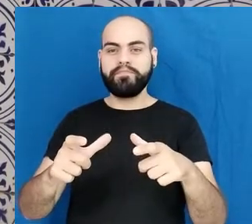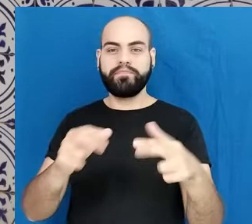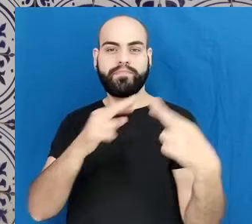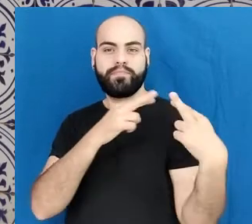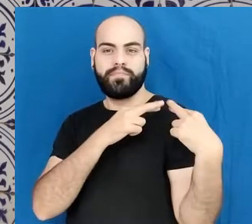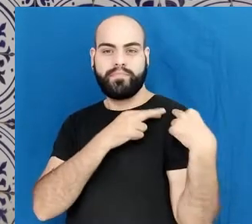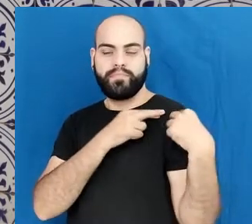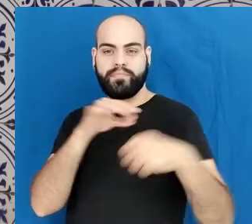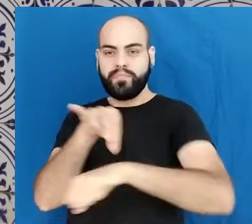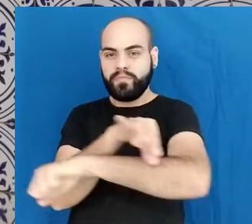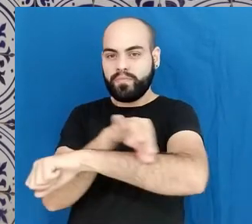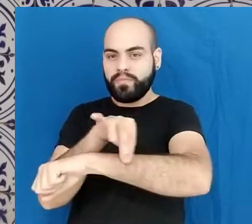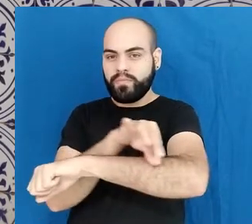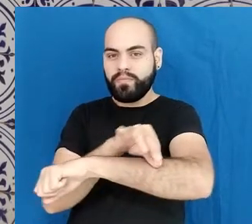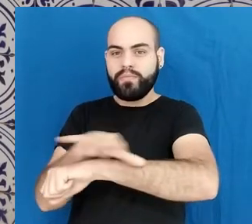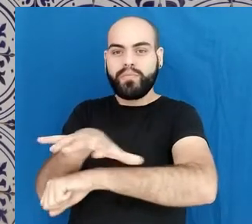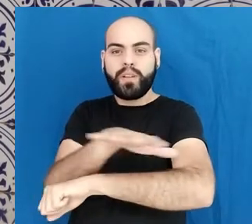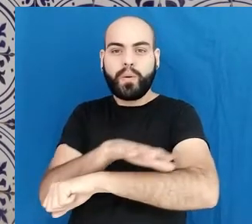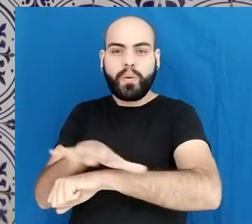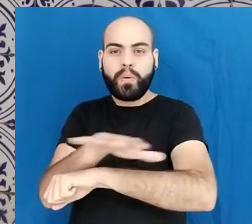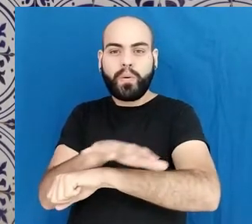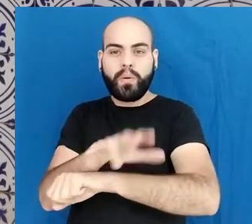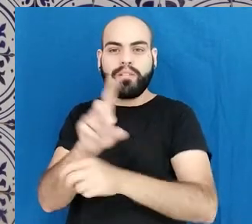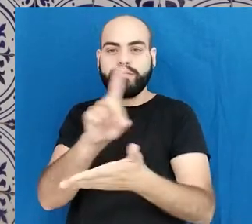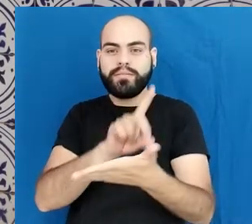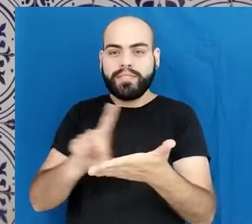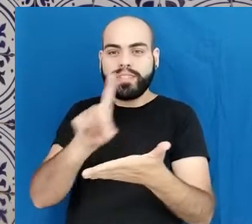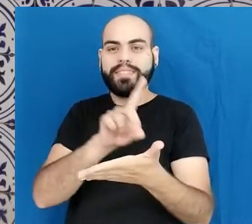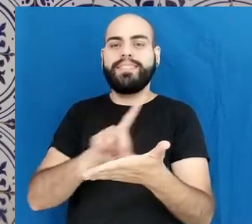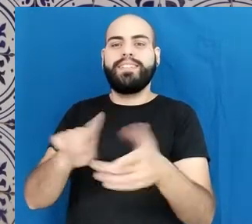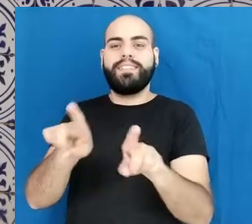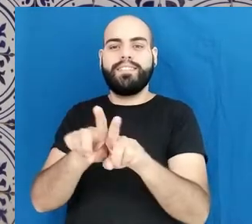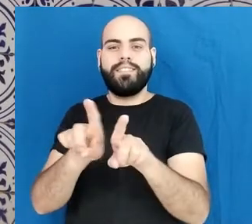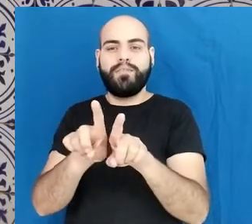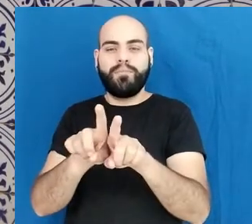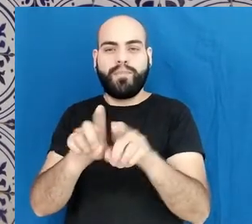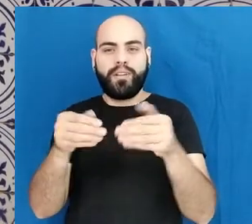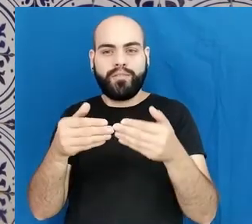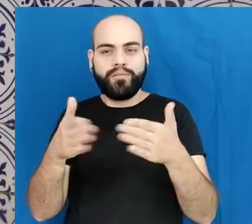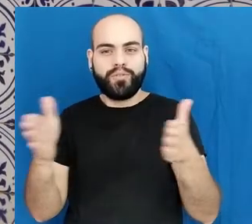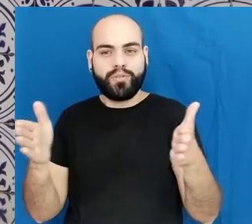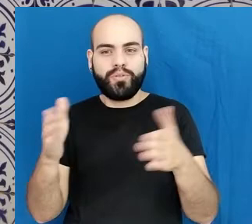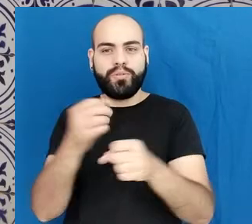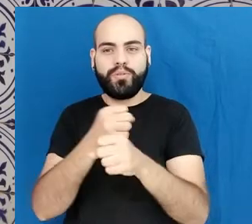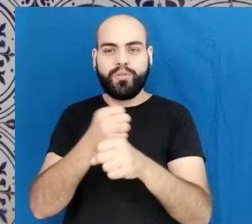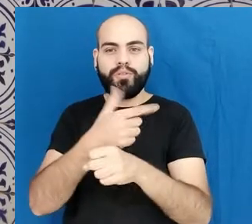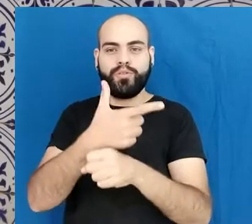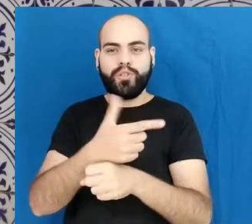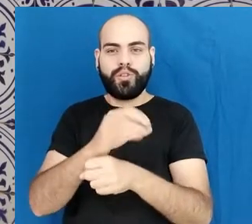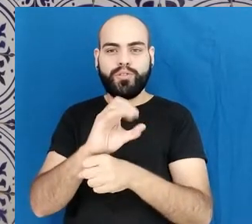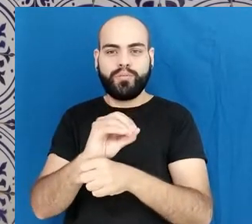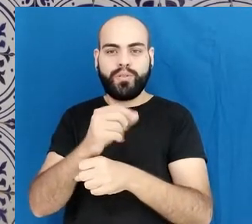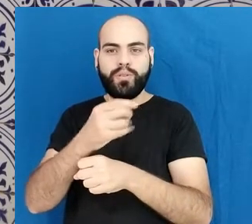no Centro de Referência de Arquitetura, Urbanismo e Design, inaugurado em 2002. Função esta que a